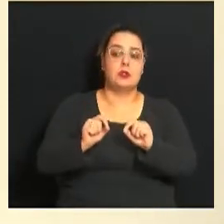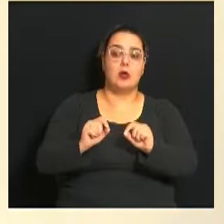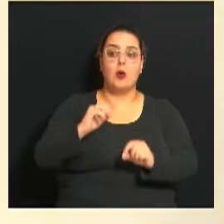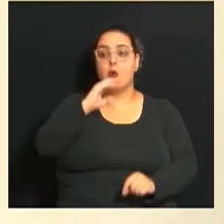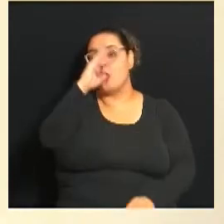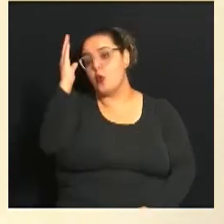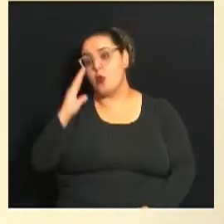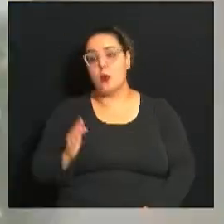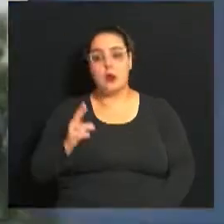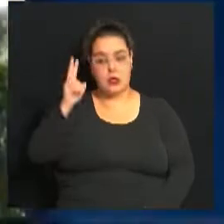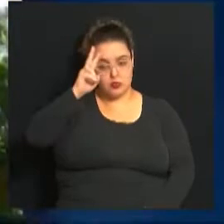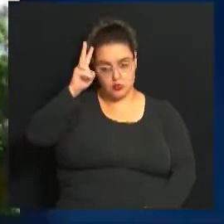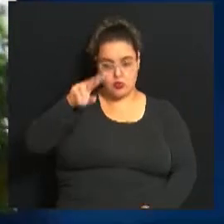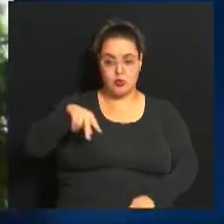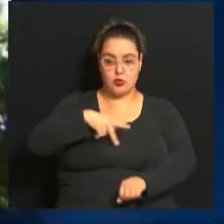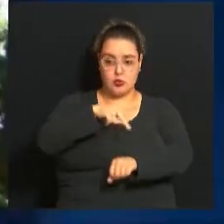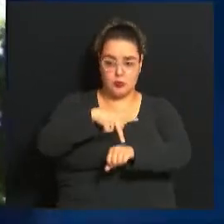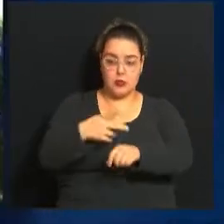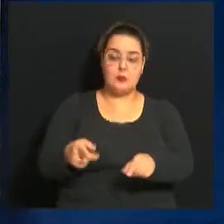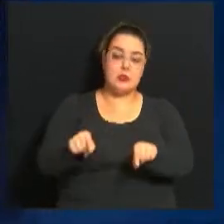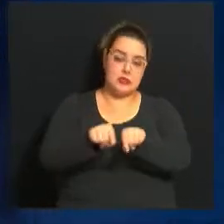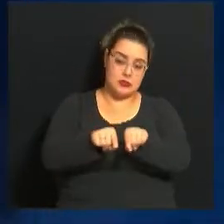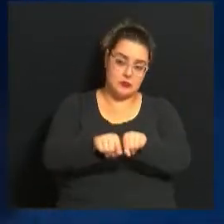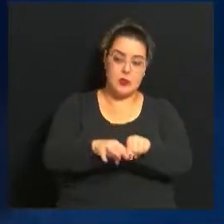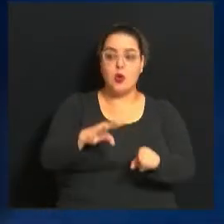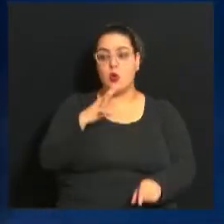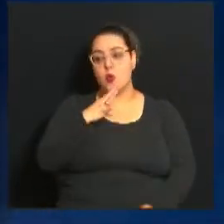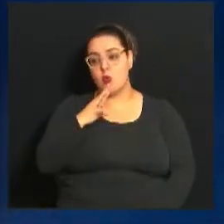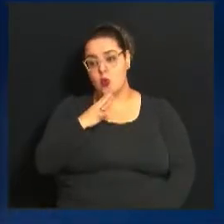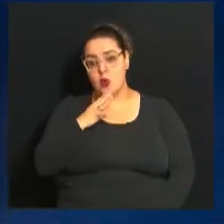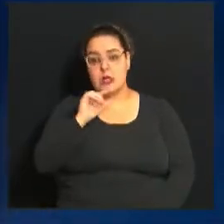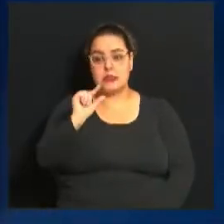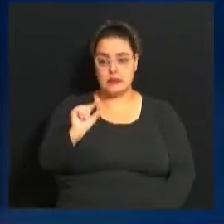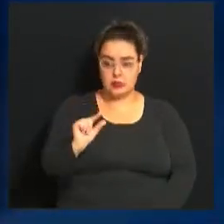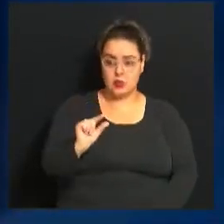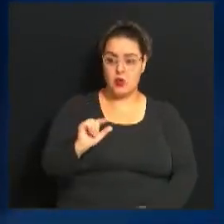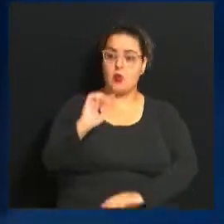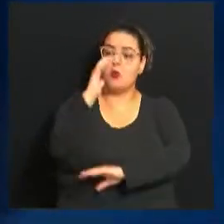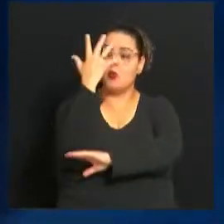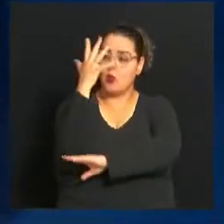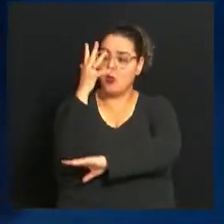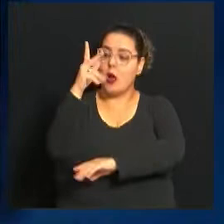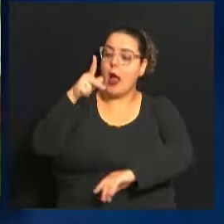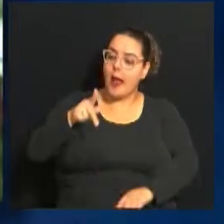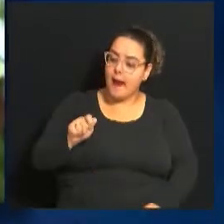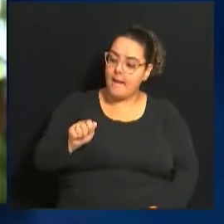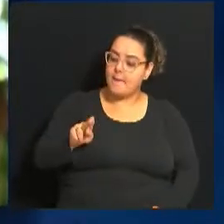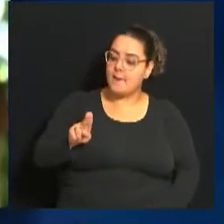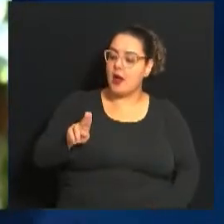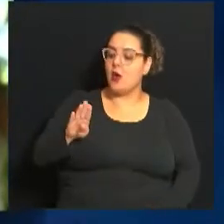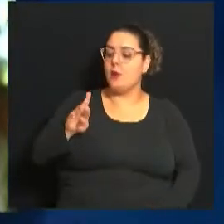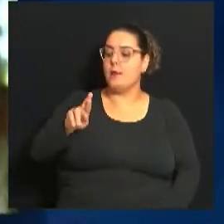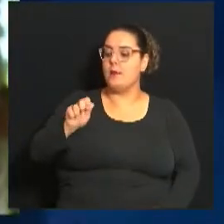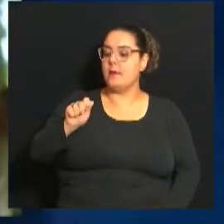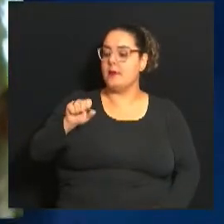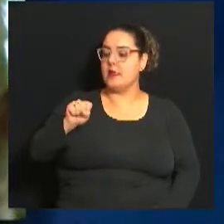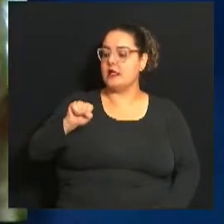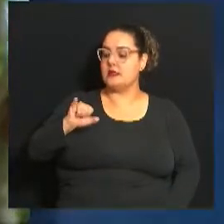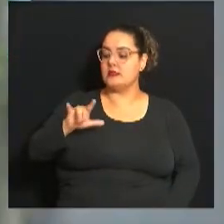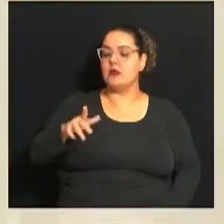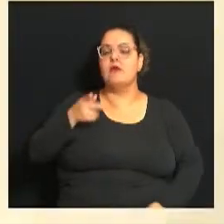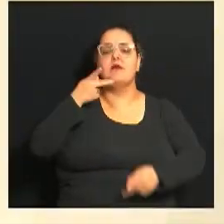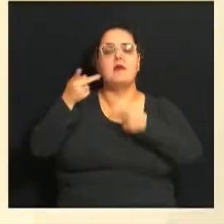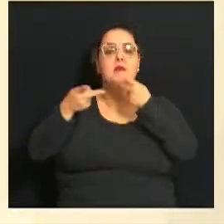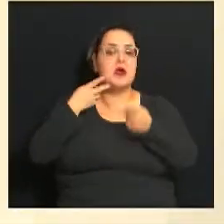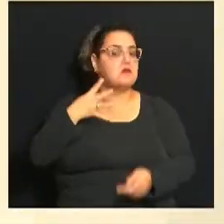nosso país, mas também possam conhecer a árvore pau-brasil, que é tão falada, mas muita gente desconhece